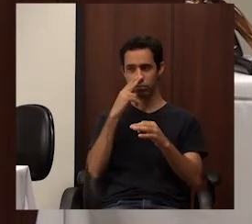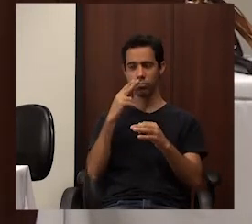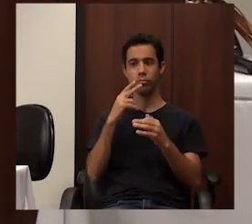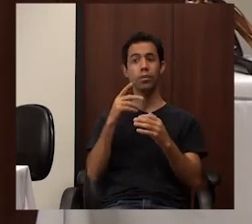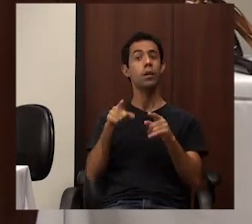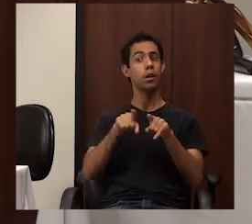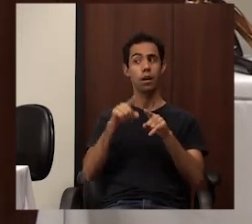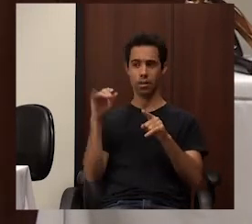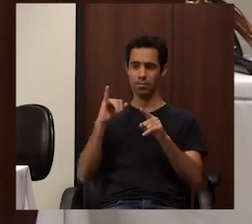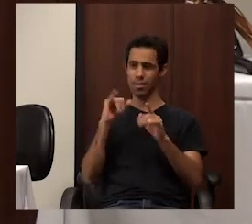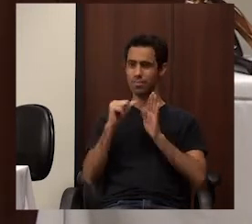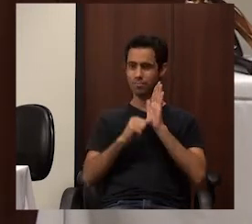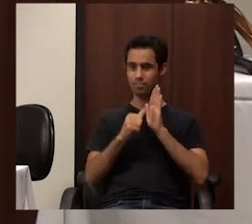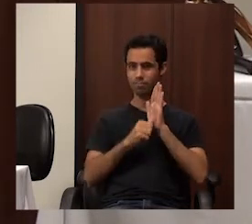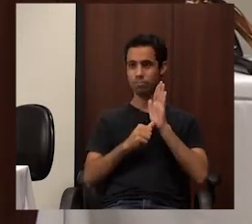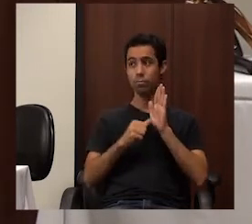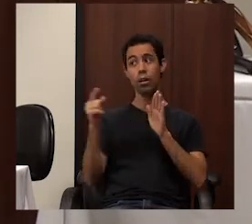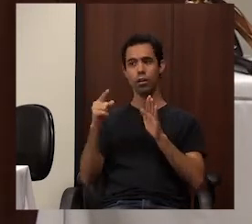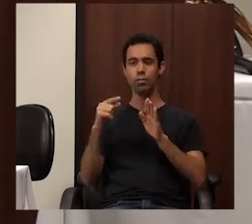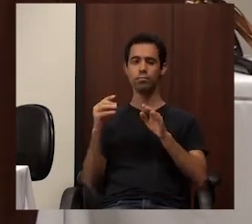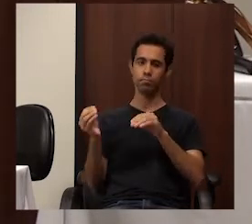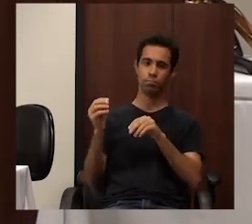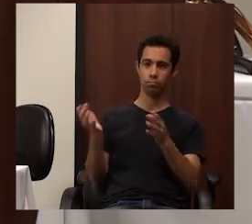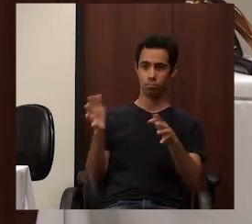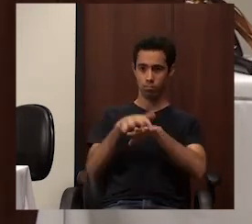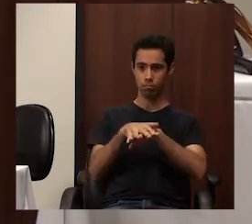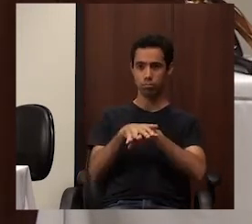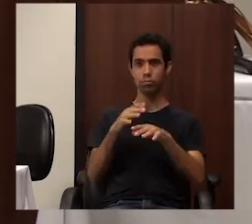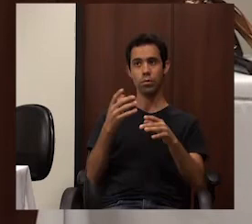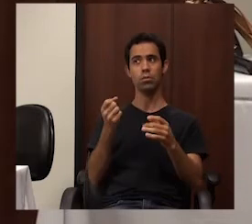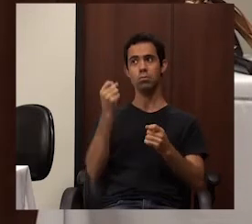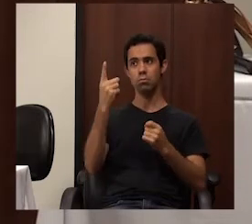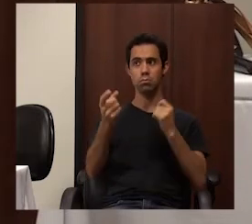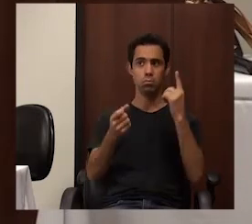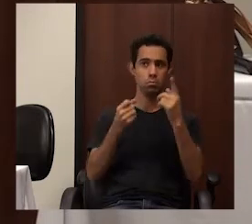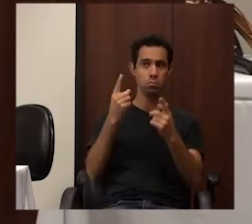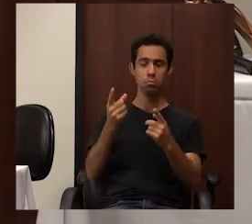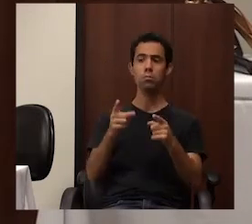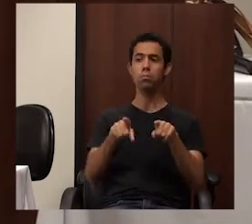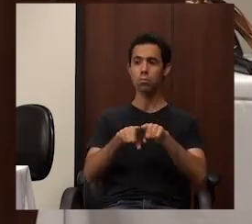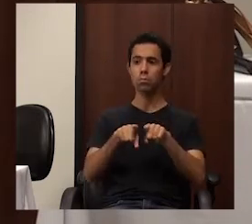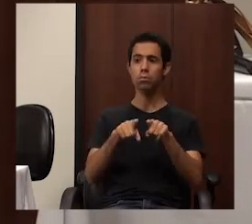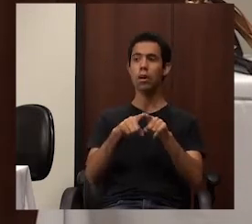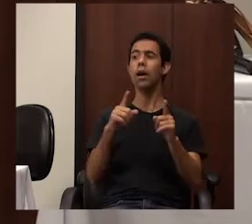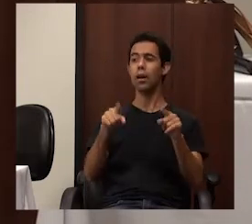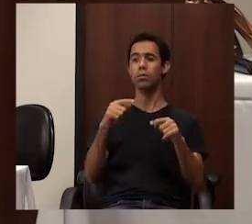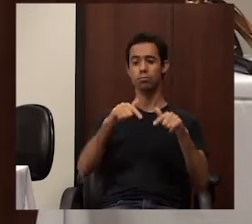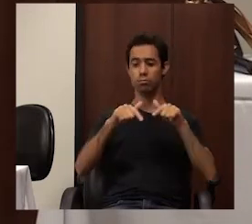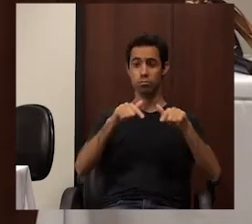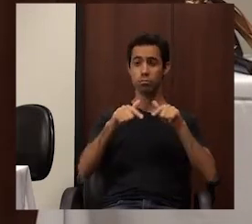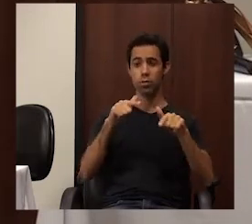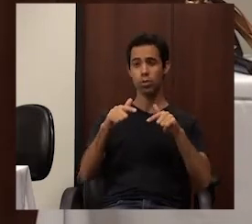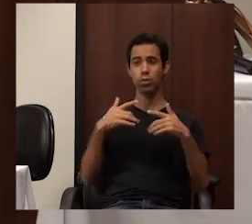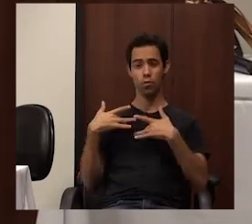incluída, ela é uma pessoa que hoje não trabalha regularmente, ela faz um trabalho voluntário uma vez por semana, mas ela tem um ambiente social.